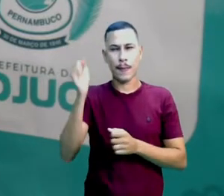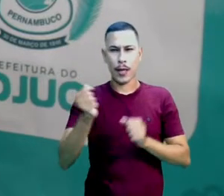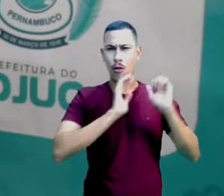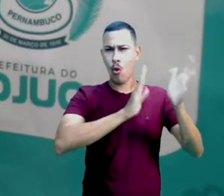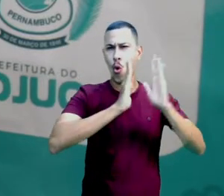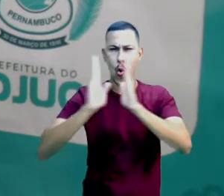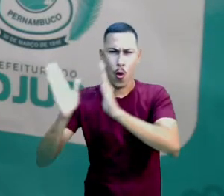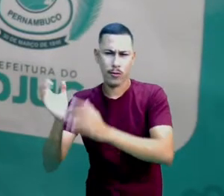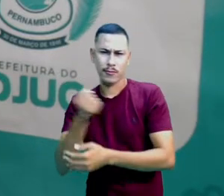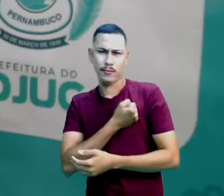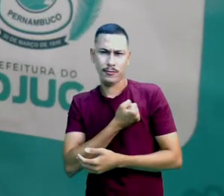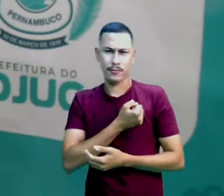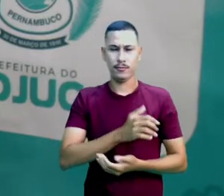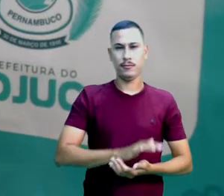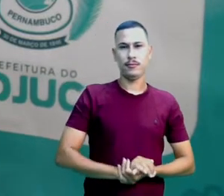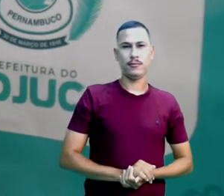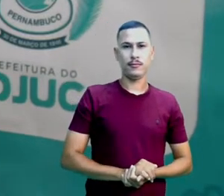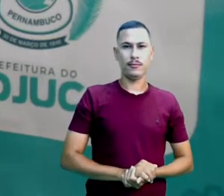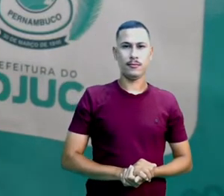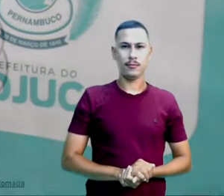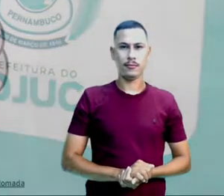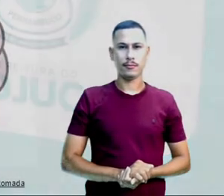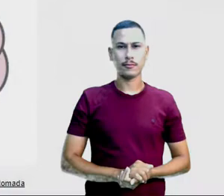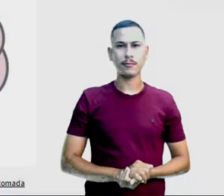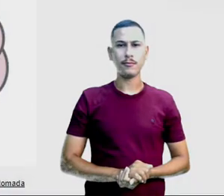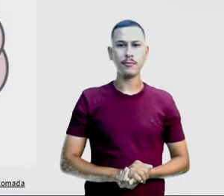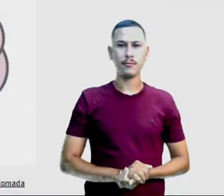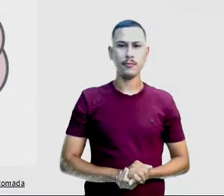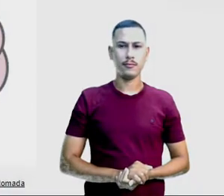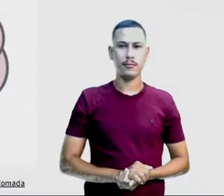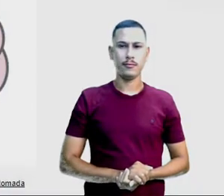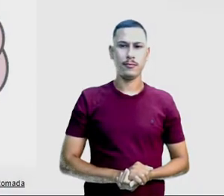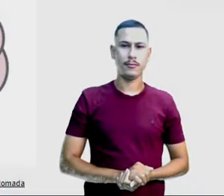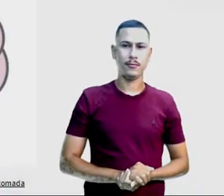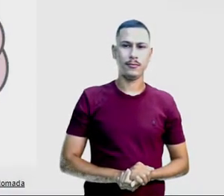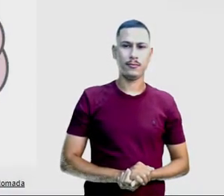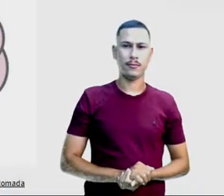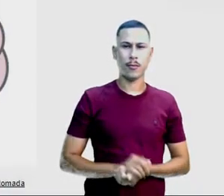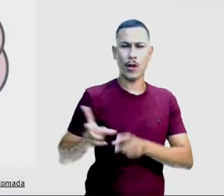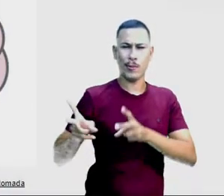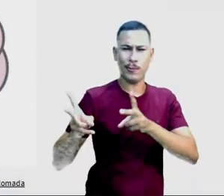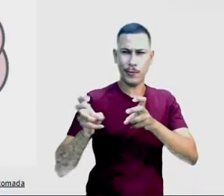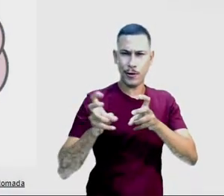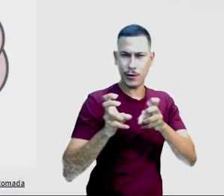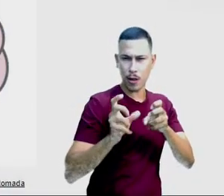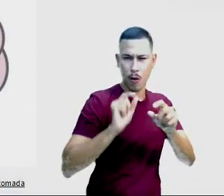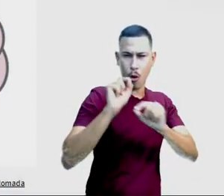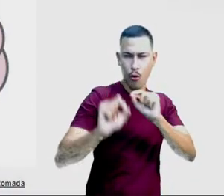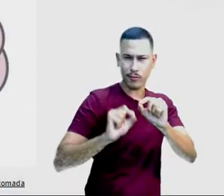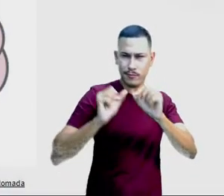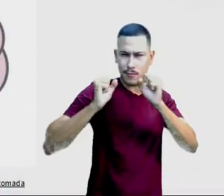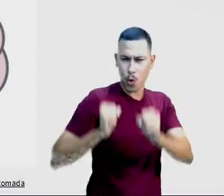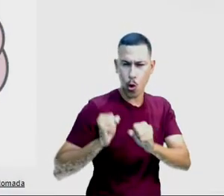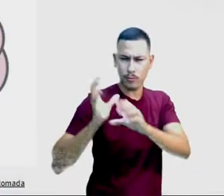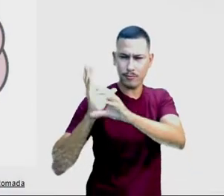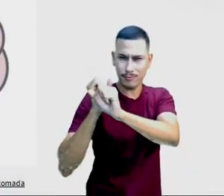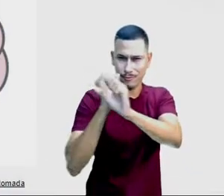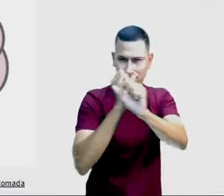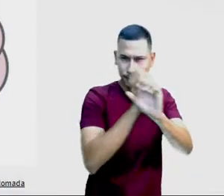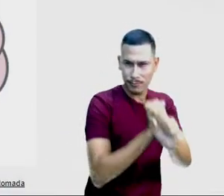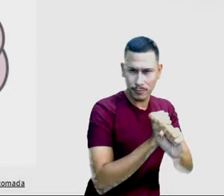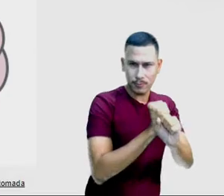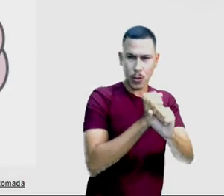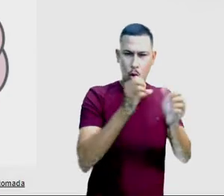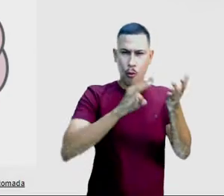saber decompor. Vamos ler mais um pouco, veja. Veja o que podemos calcular.